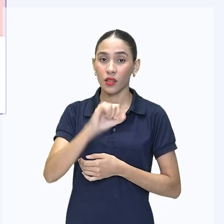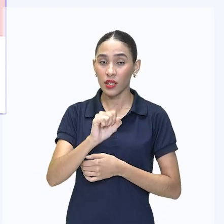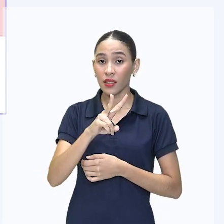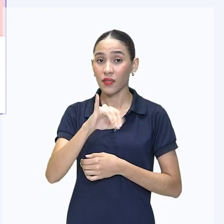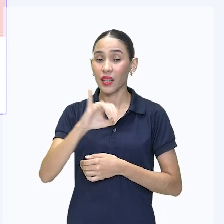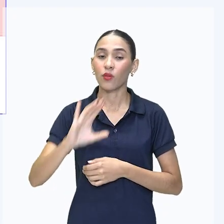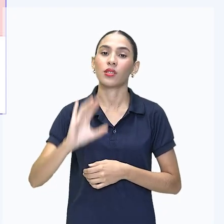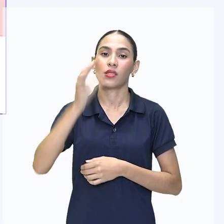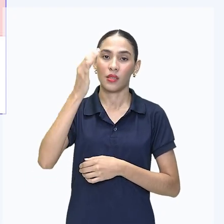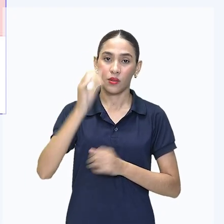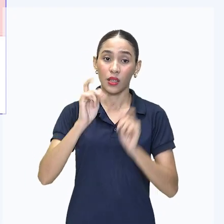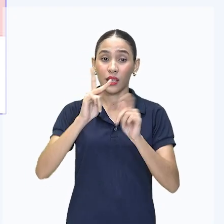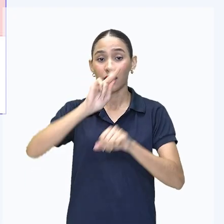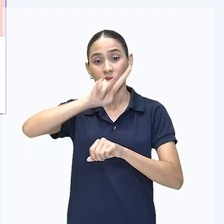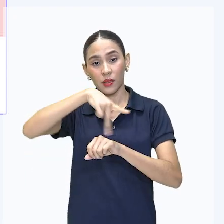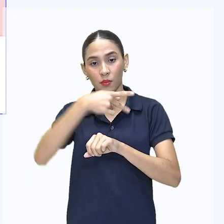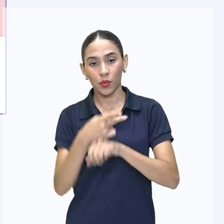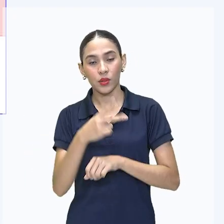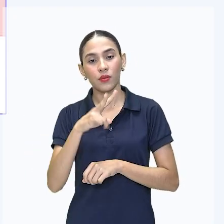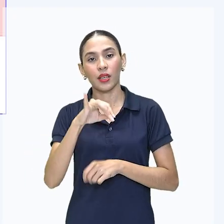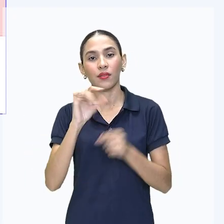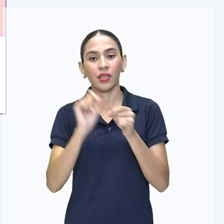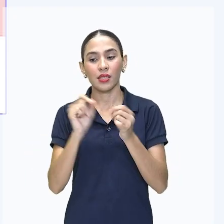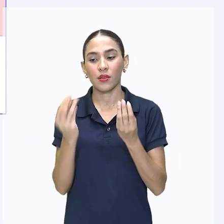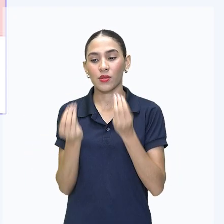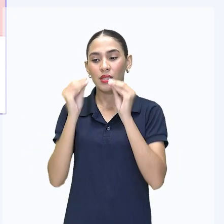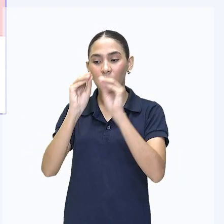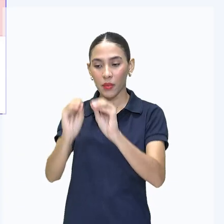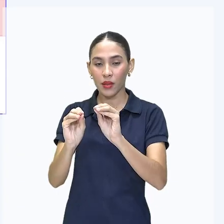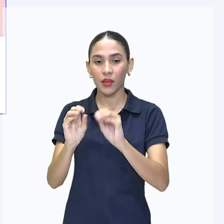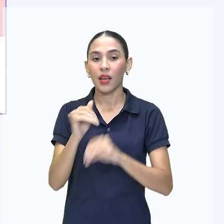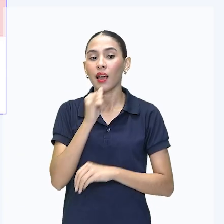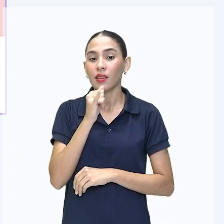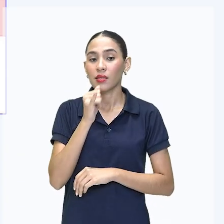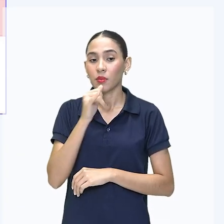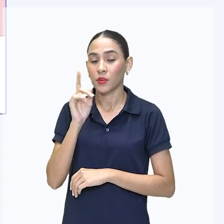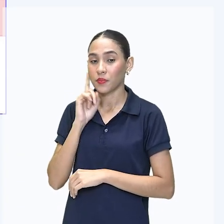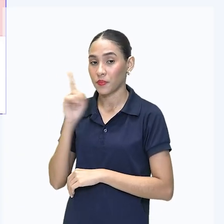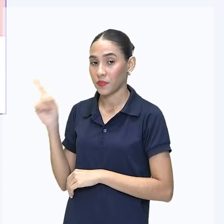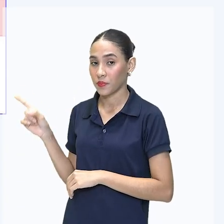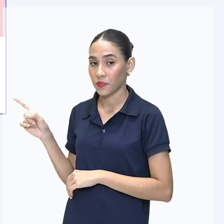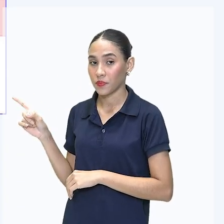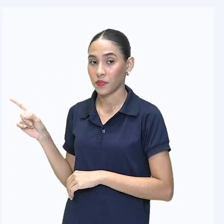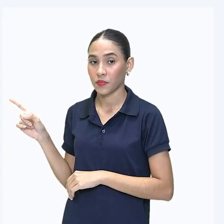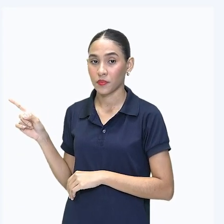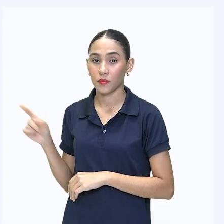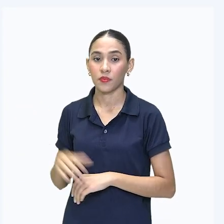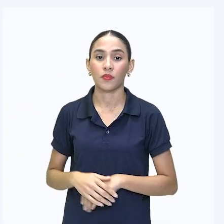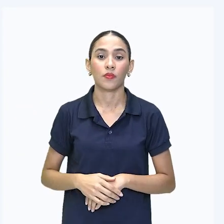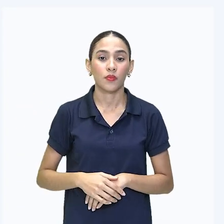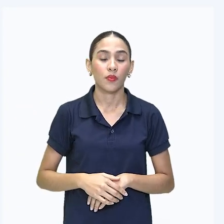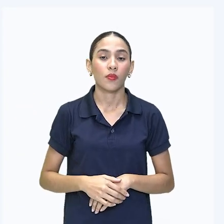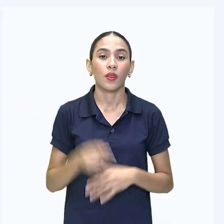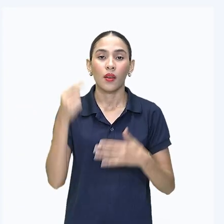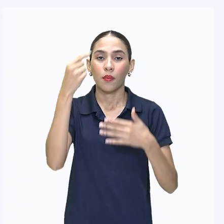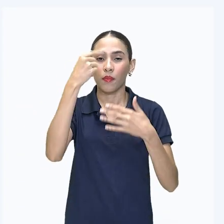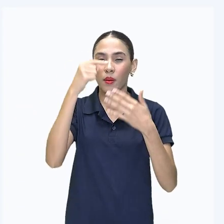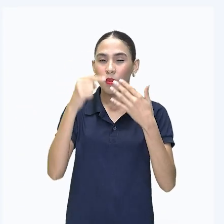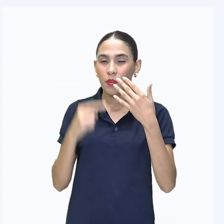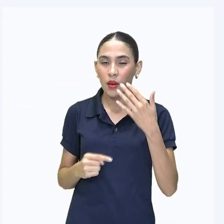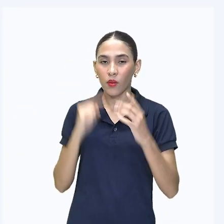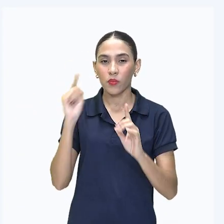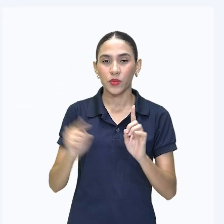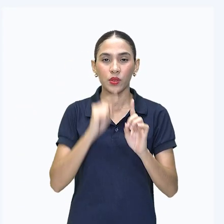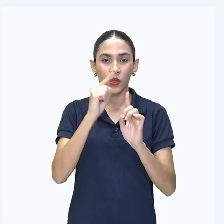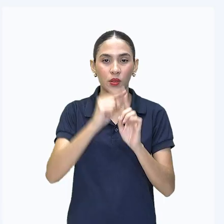data em que ela vai ocorrer. Depois, a gente faz o lançamento nela. Então, olha só. As opções para o preenchimento dos objetos